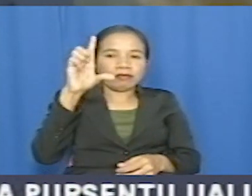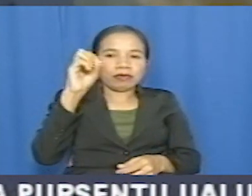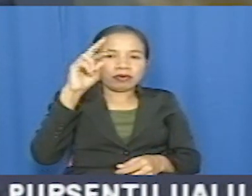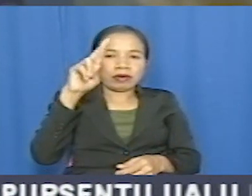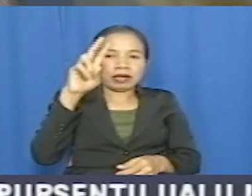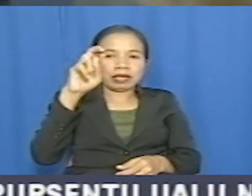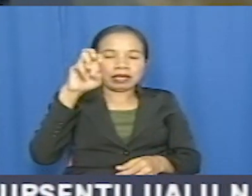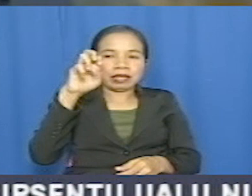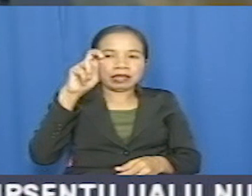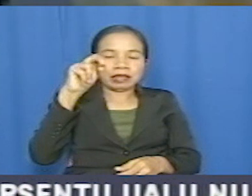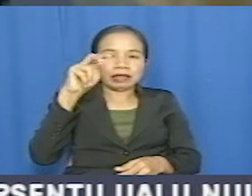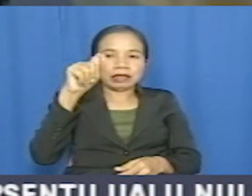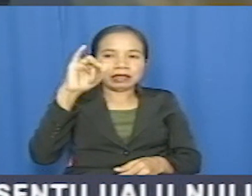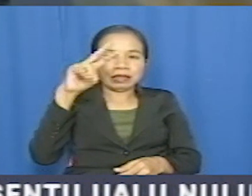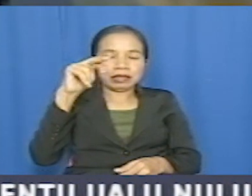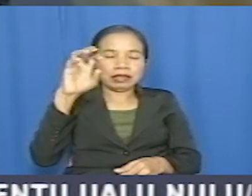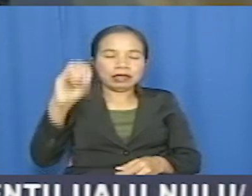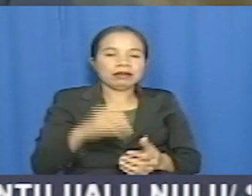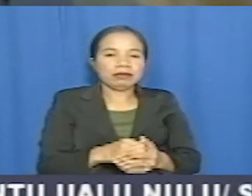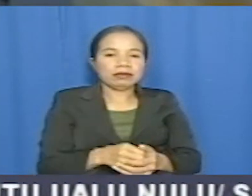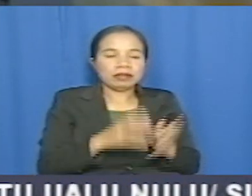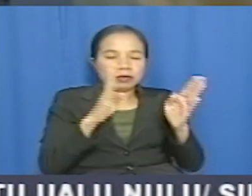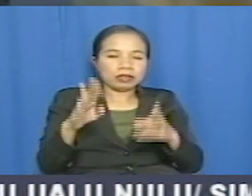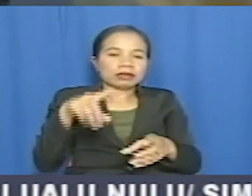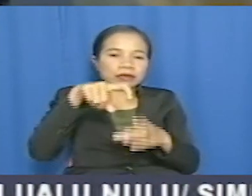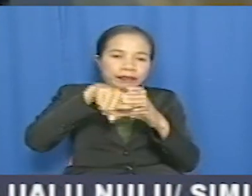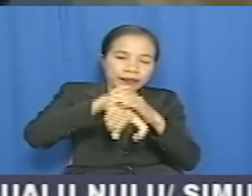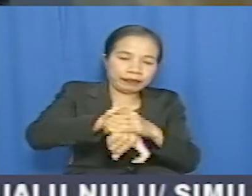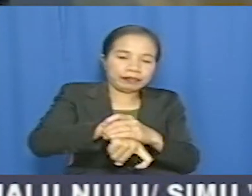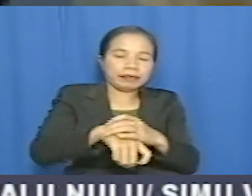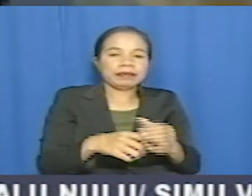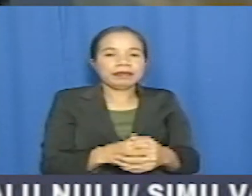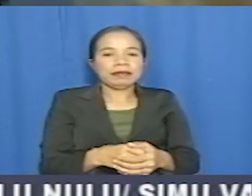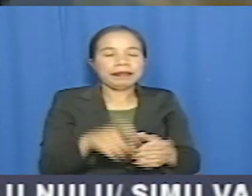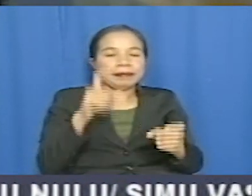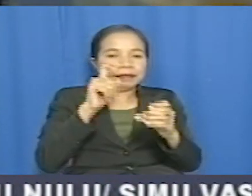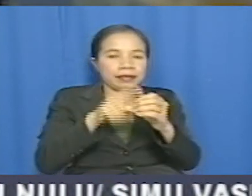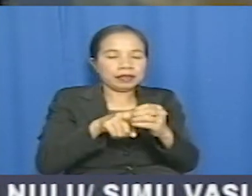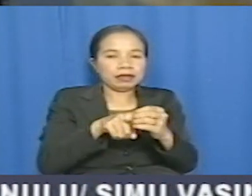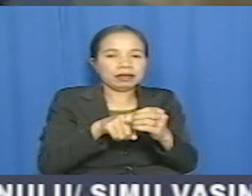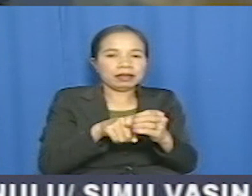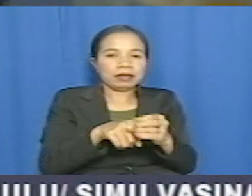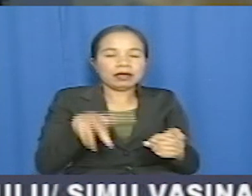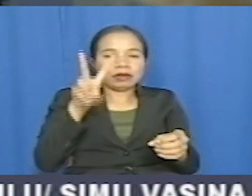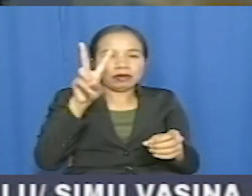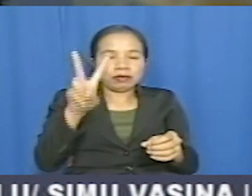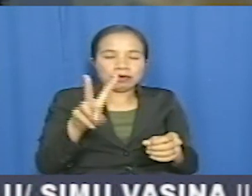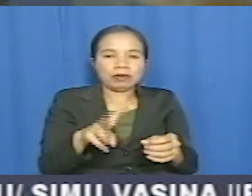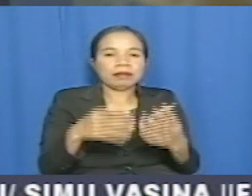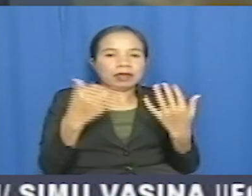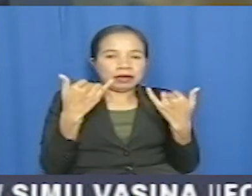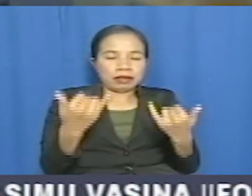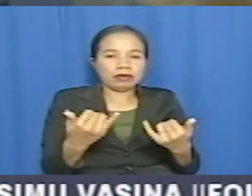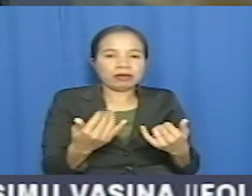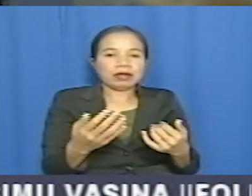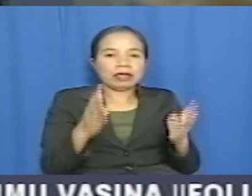Freira. Nebe se elabora ituan konaba proceso perfuração mina rua, nebe makadadaune